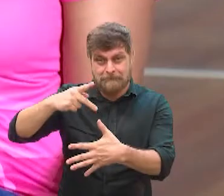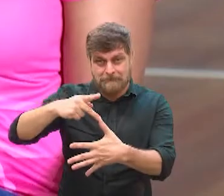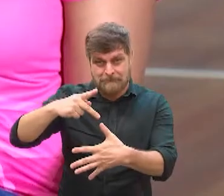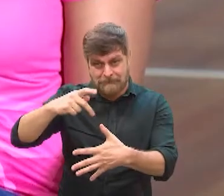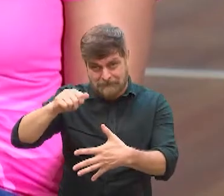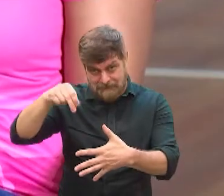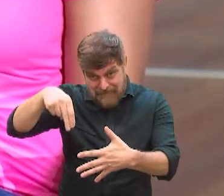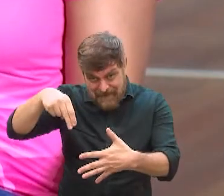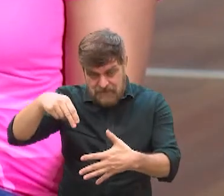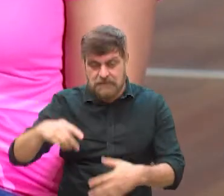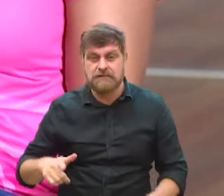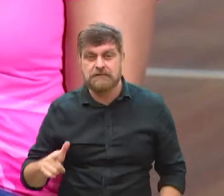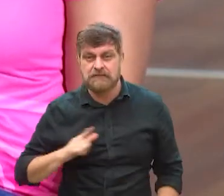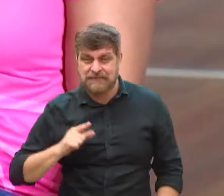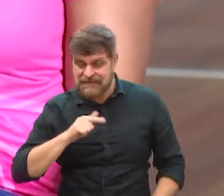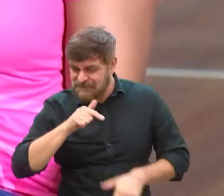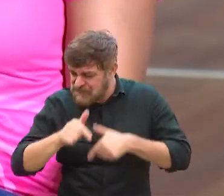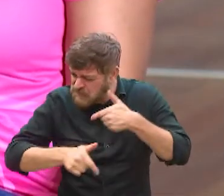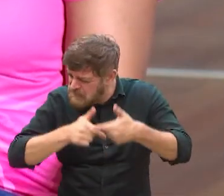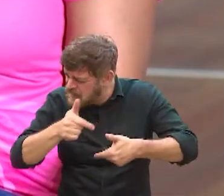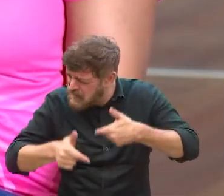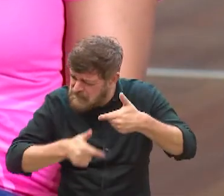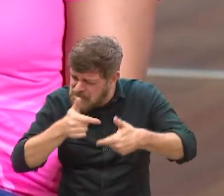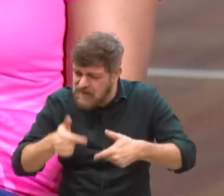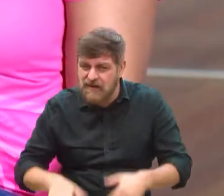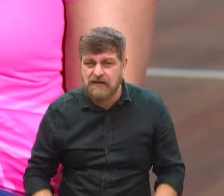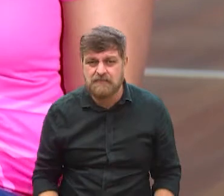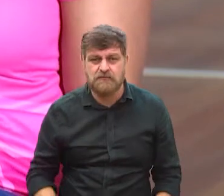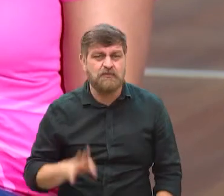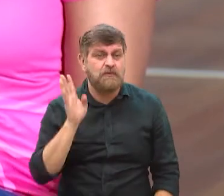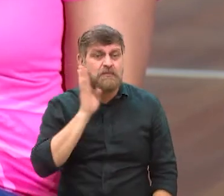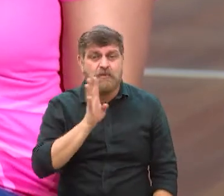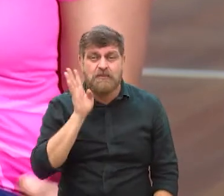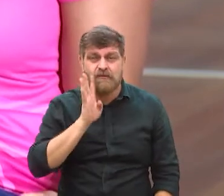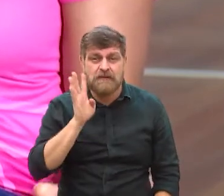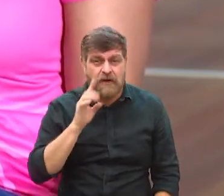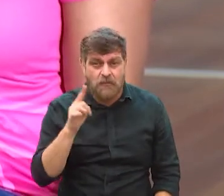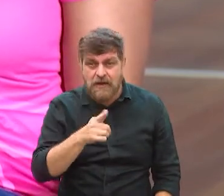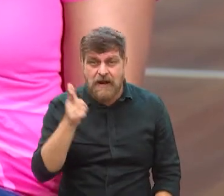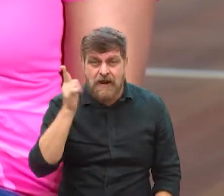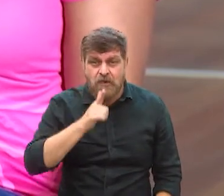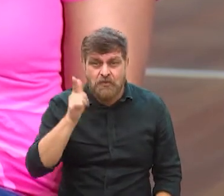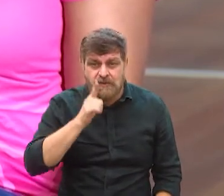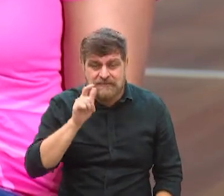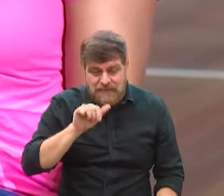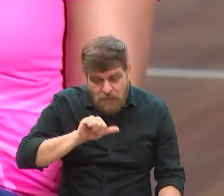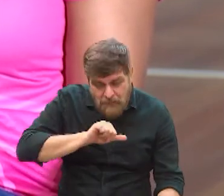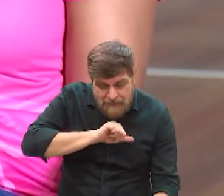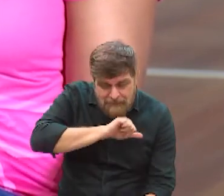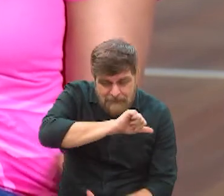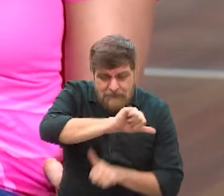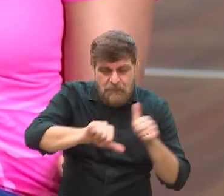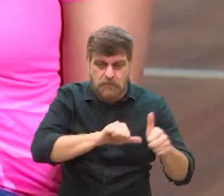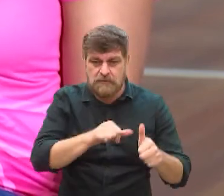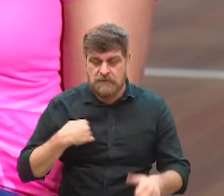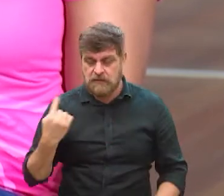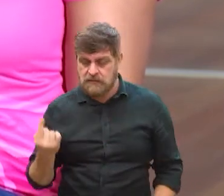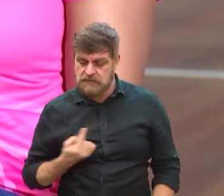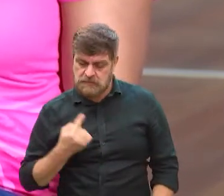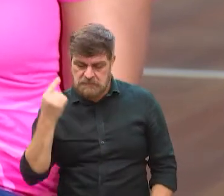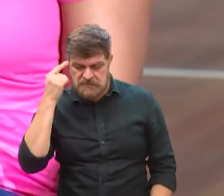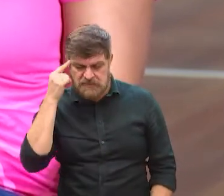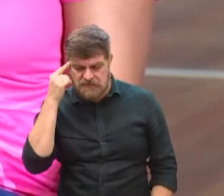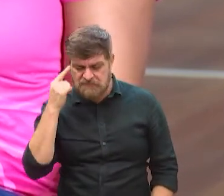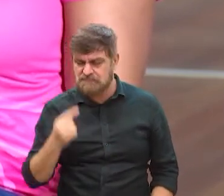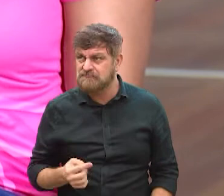fez assim, foi muito legal, porque ele conseguiu mudar essa perspectiva que